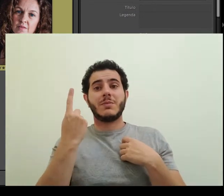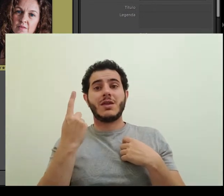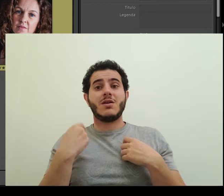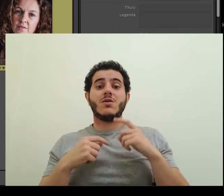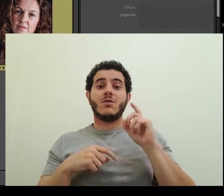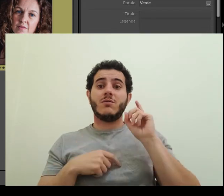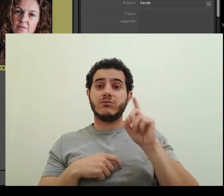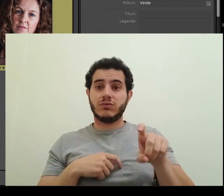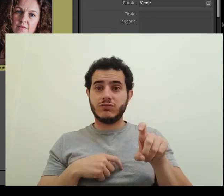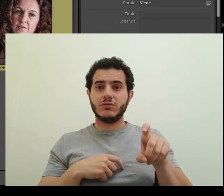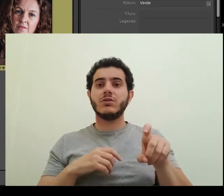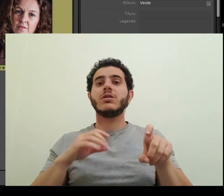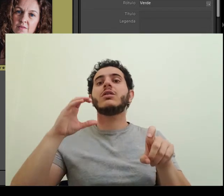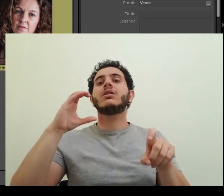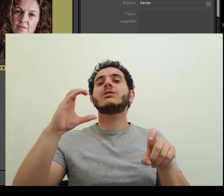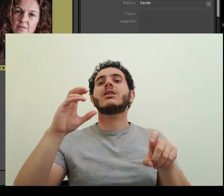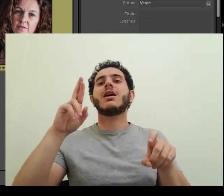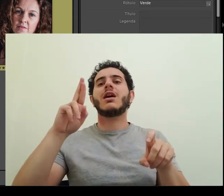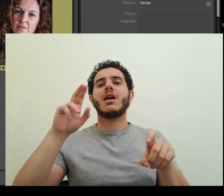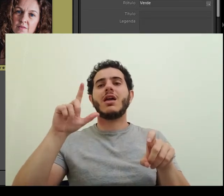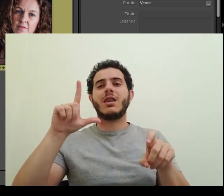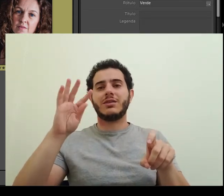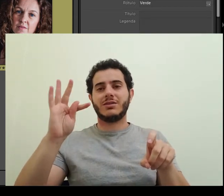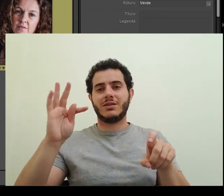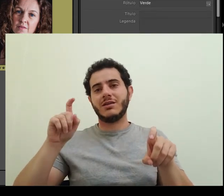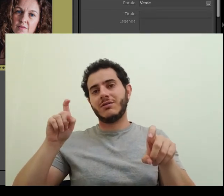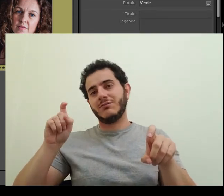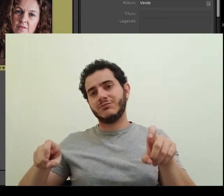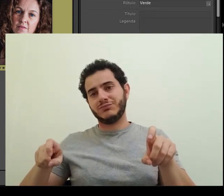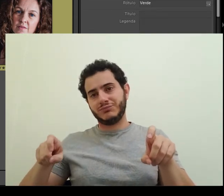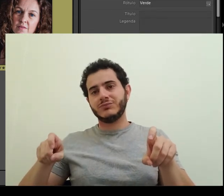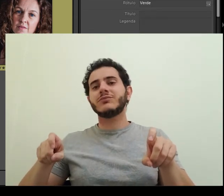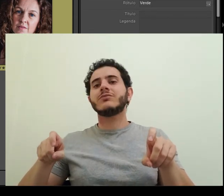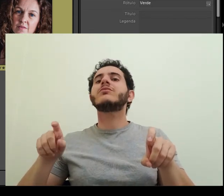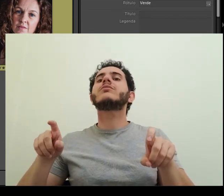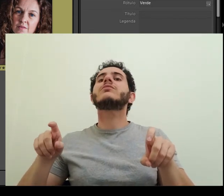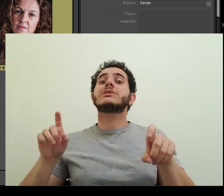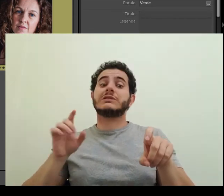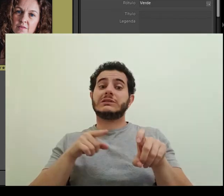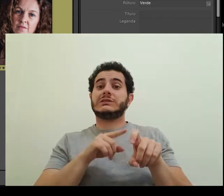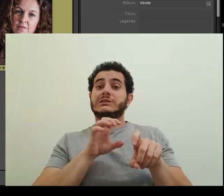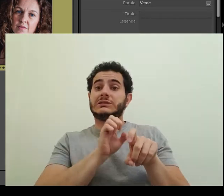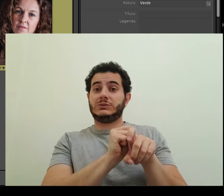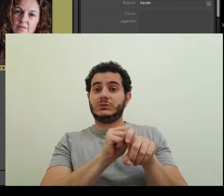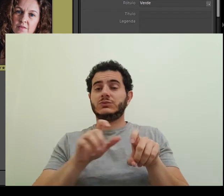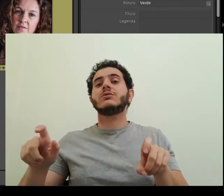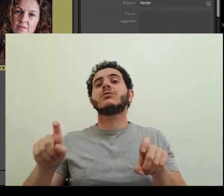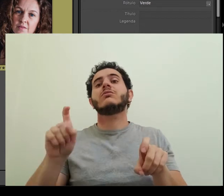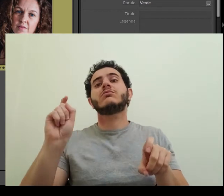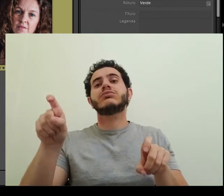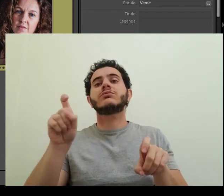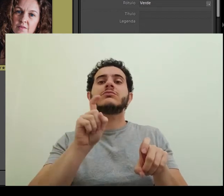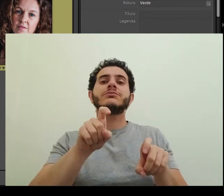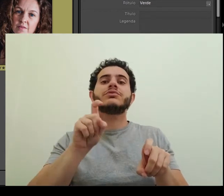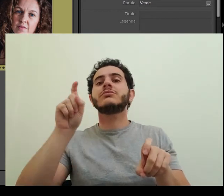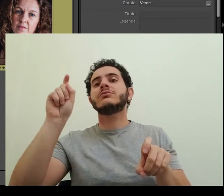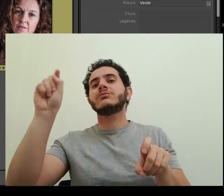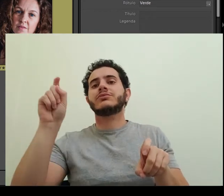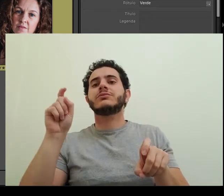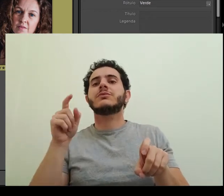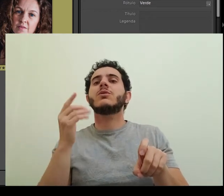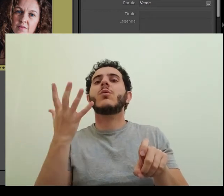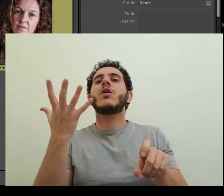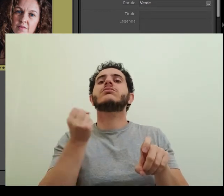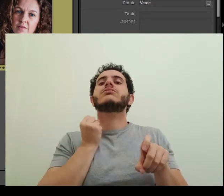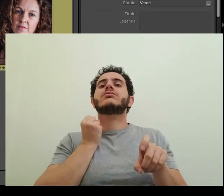você escolhe a primeira, mantém a tecla Ctrl apertada ou Option no caso do Mac e escolhe